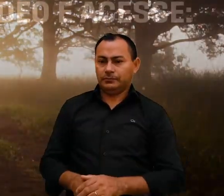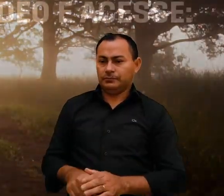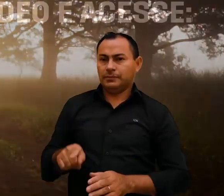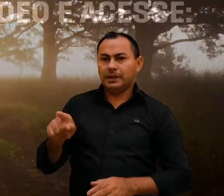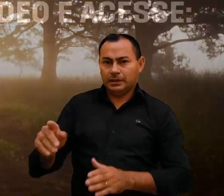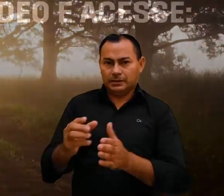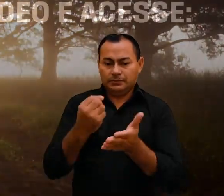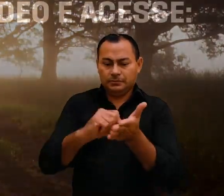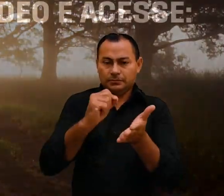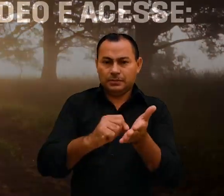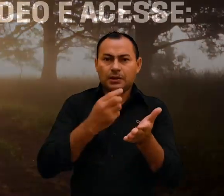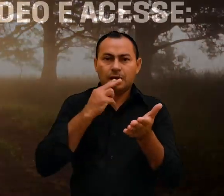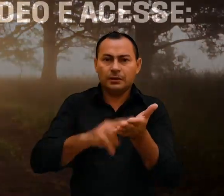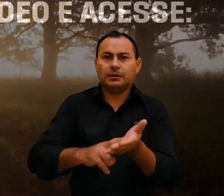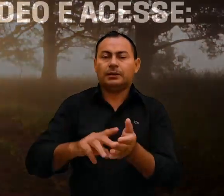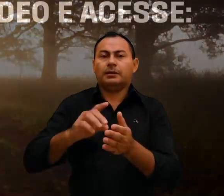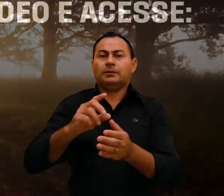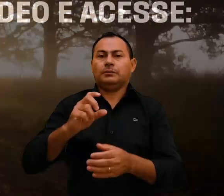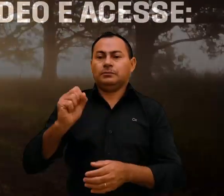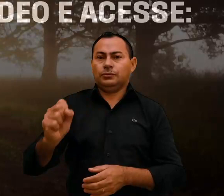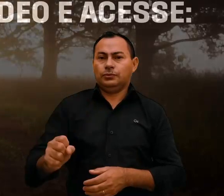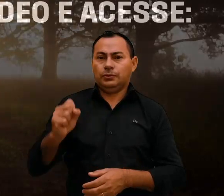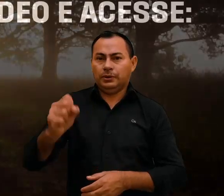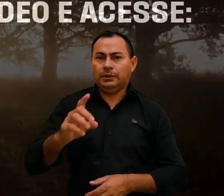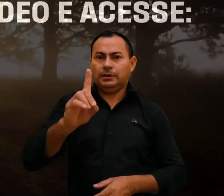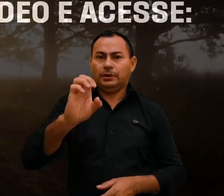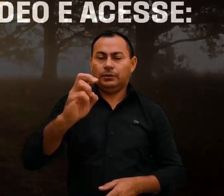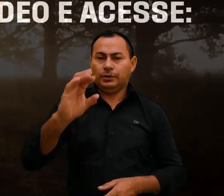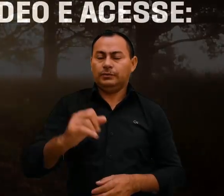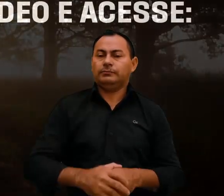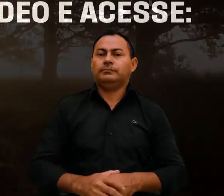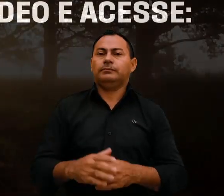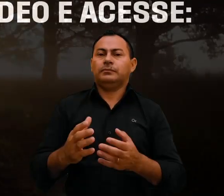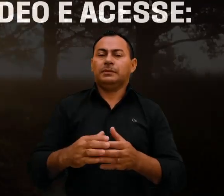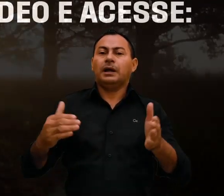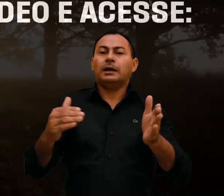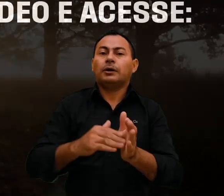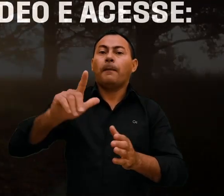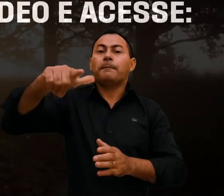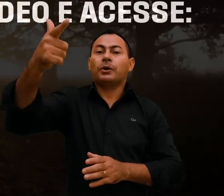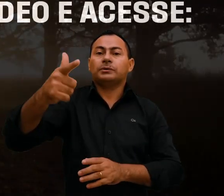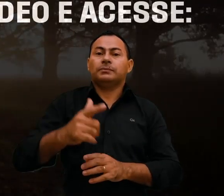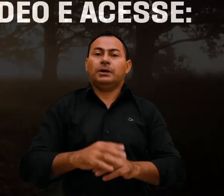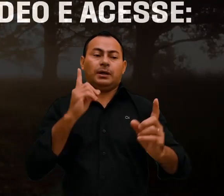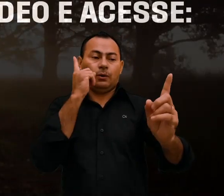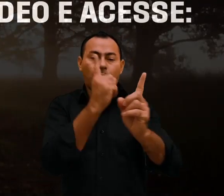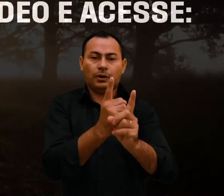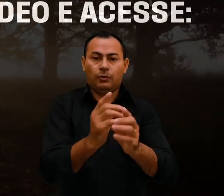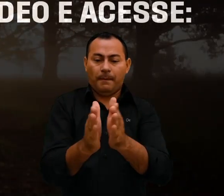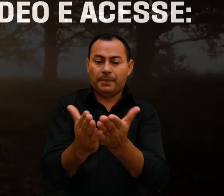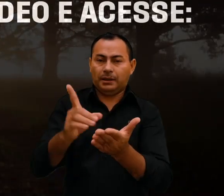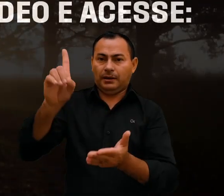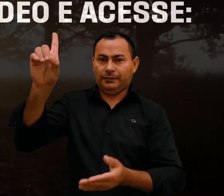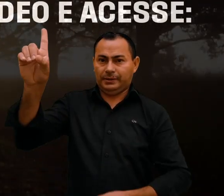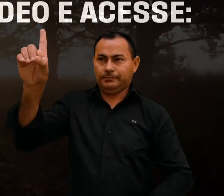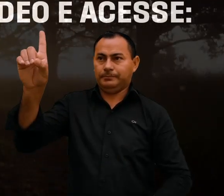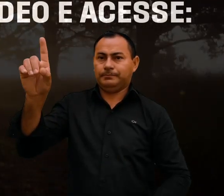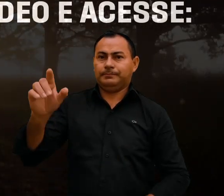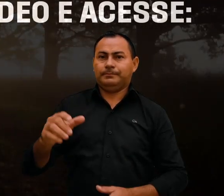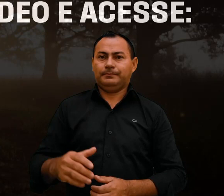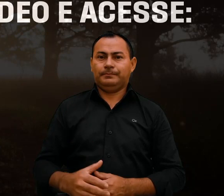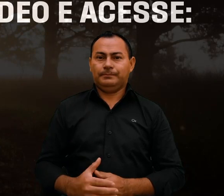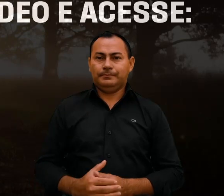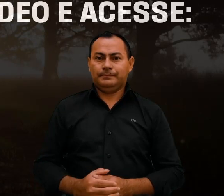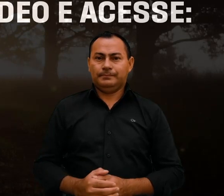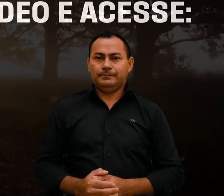programa tudo escrito pelo Doutor de Cor na Voz do Pastor Edson Bruno até o nosso próximo encontro com a